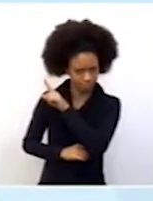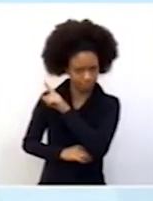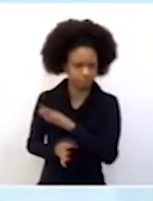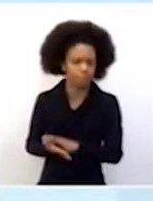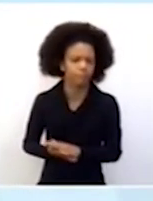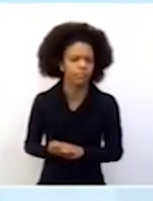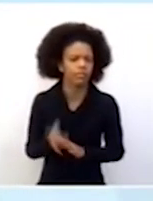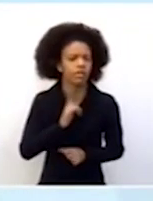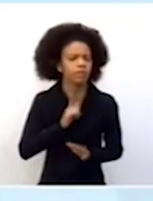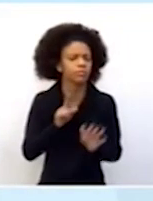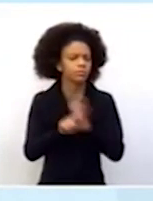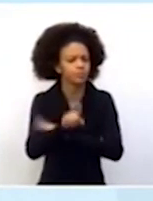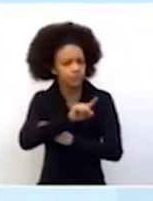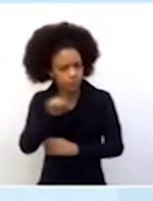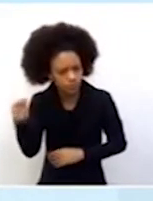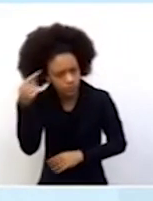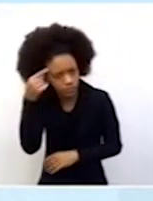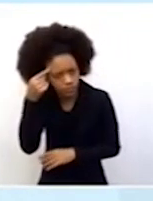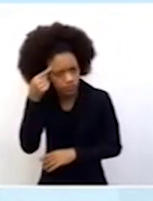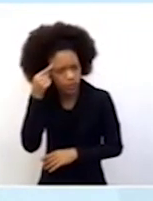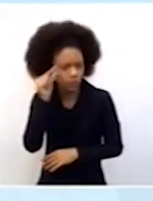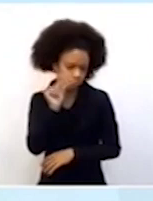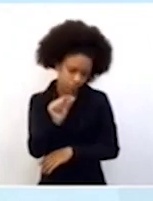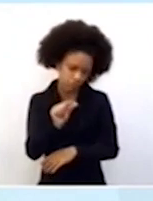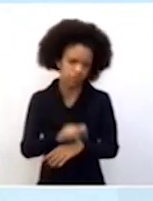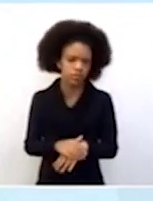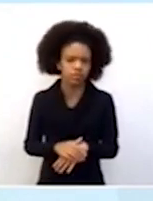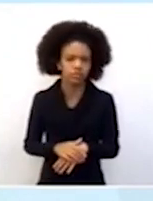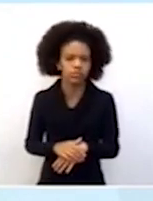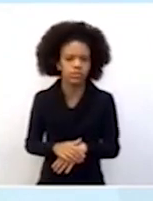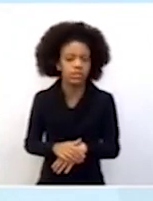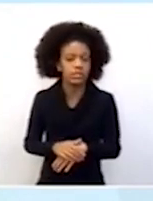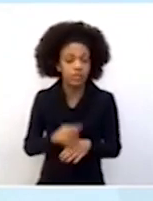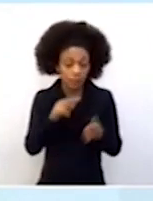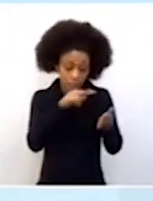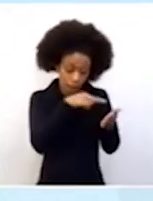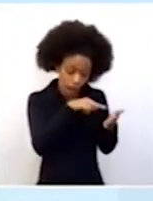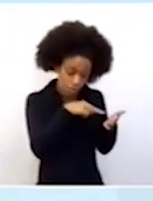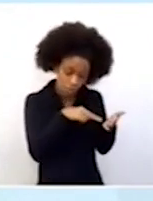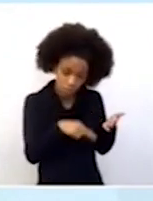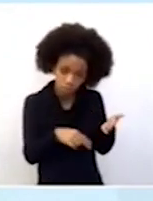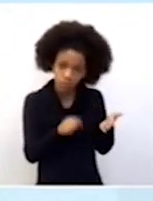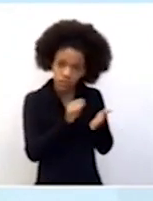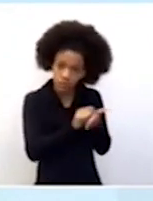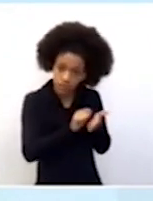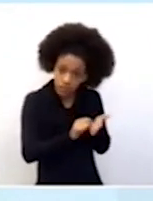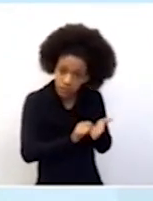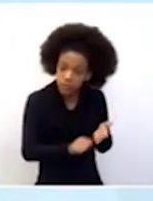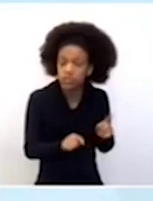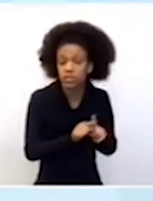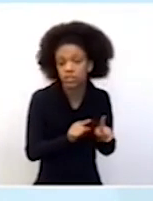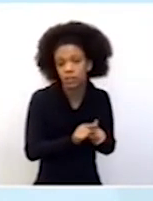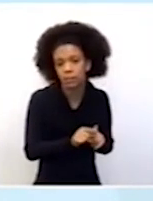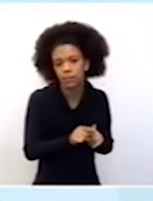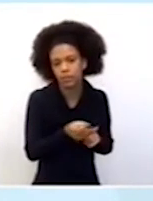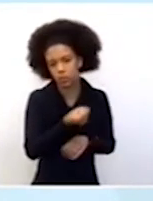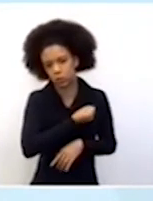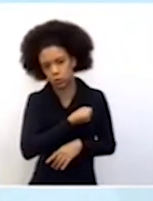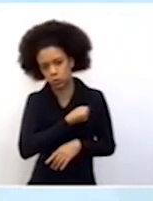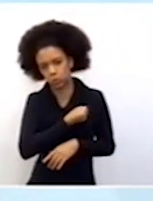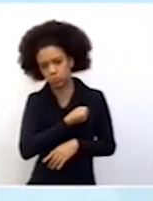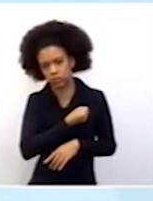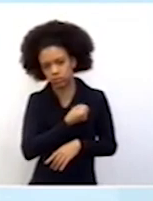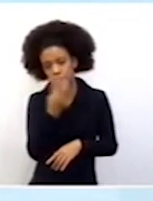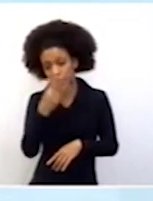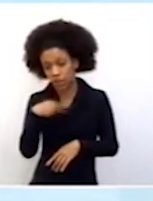que eu gostaria que os professores refletissem um pouquinho, né, sobre a questão de leitura e escrita, comparação e ordenação de números de até 3 ordens